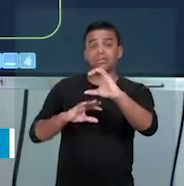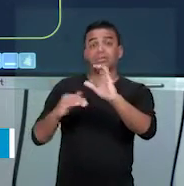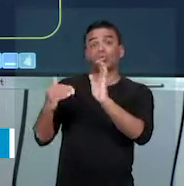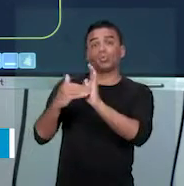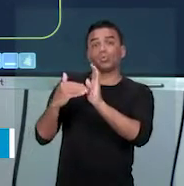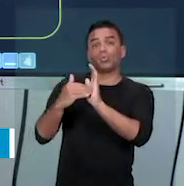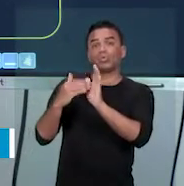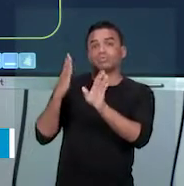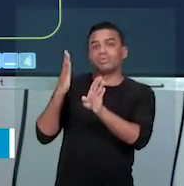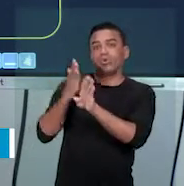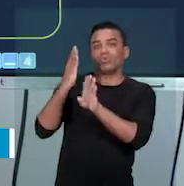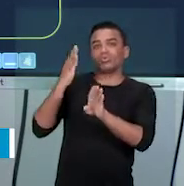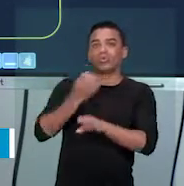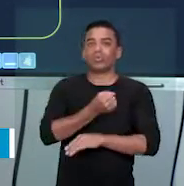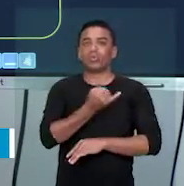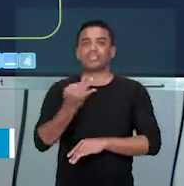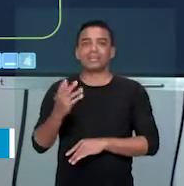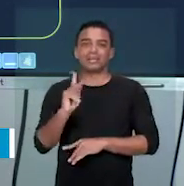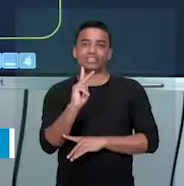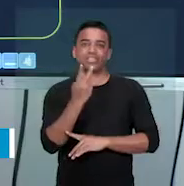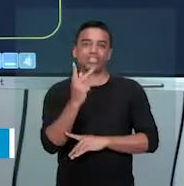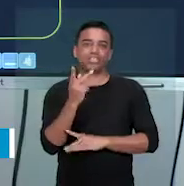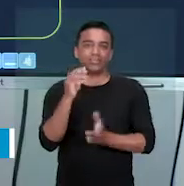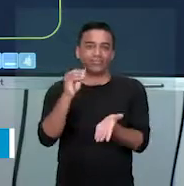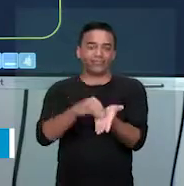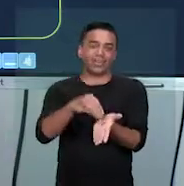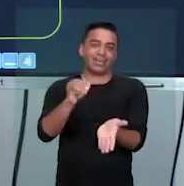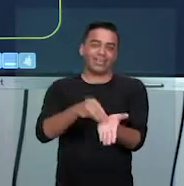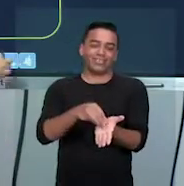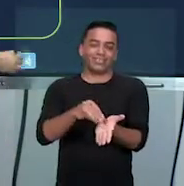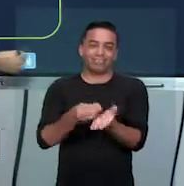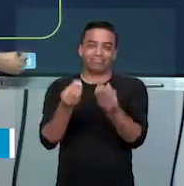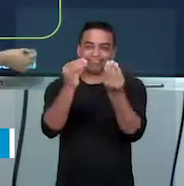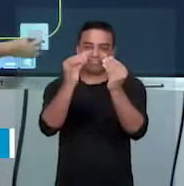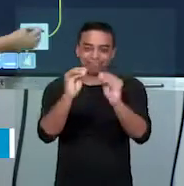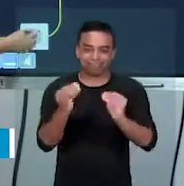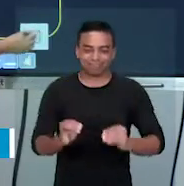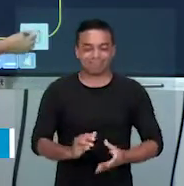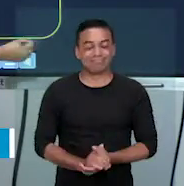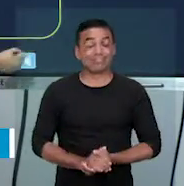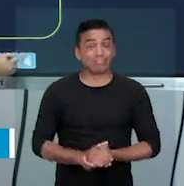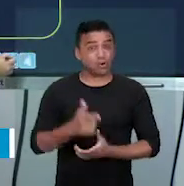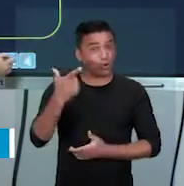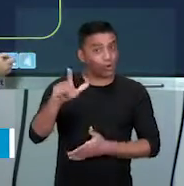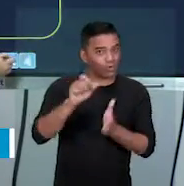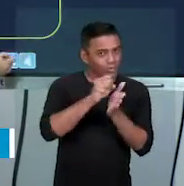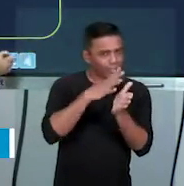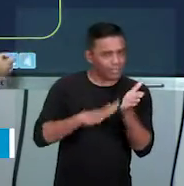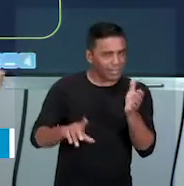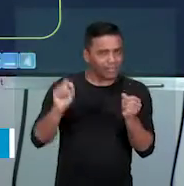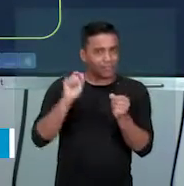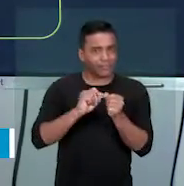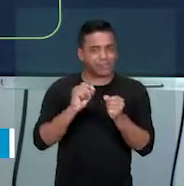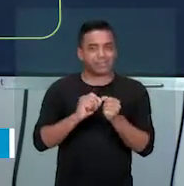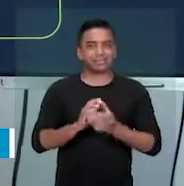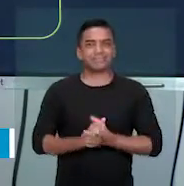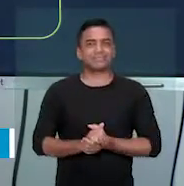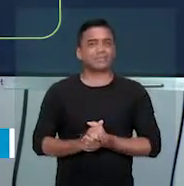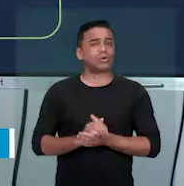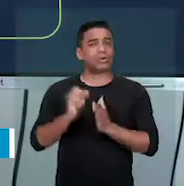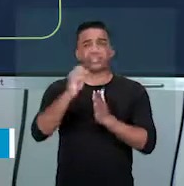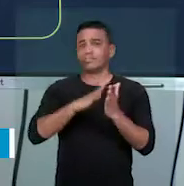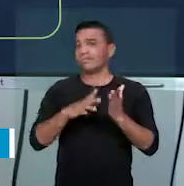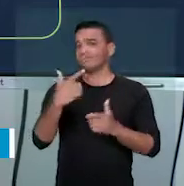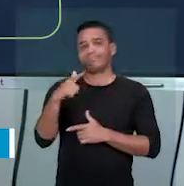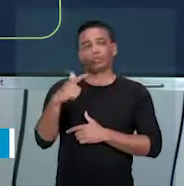último, identifiquei a quantidade de hidrogênios que faltava, ok? Vamos fazer mais uma atividade? Essa atividade não está